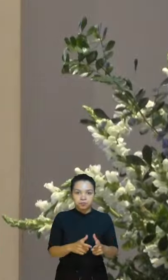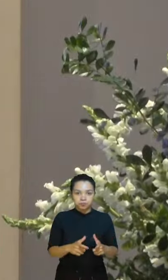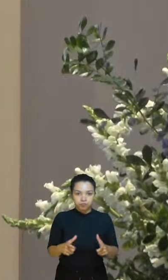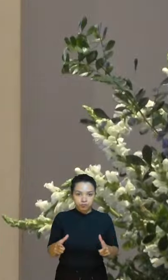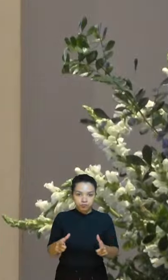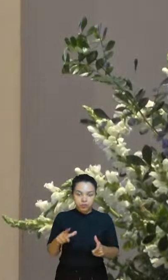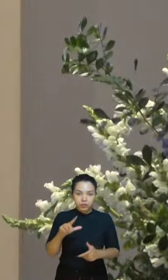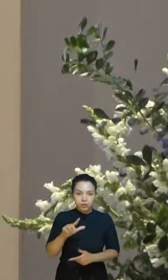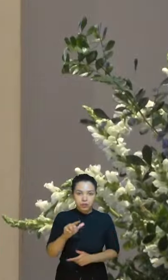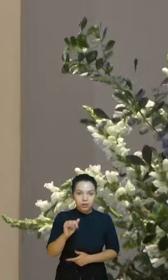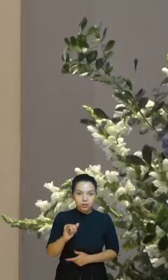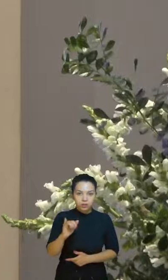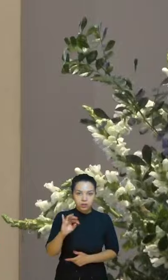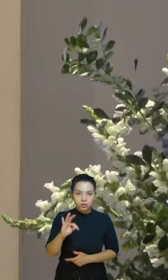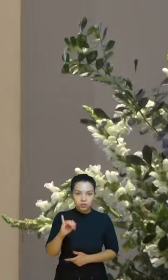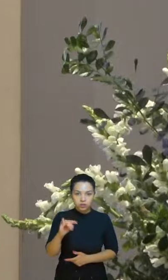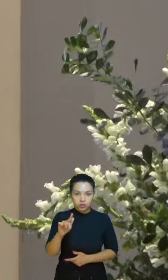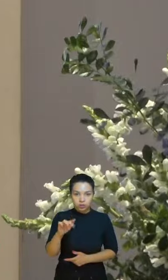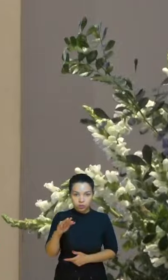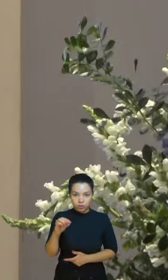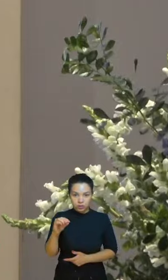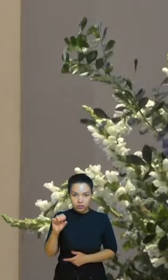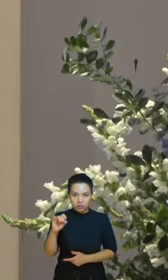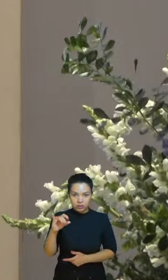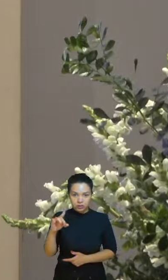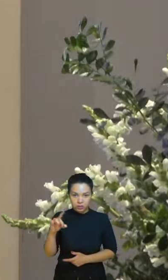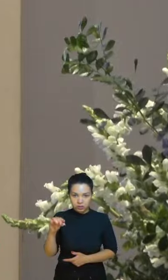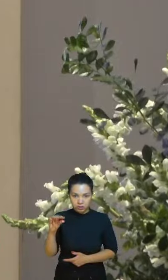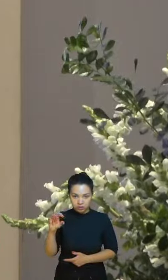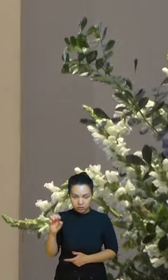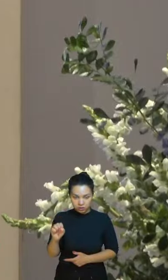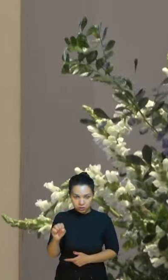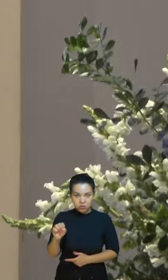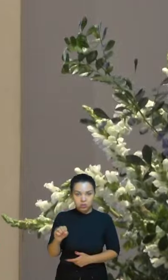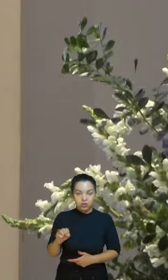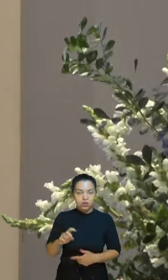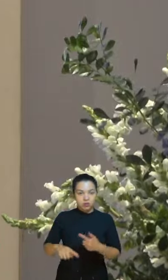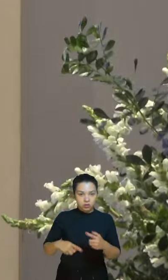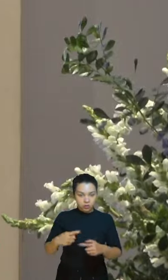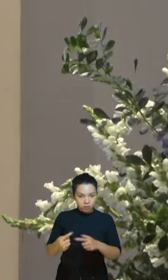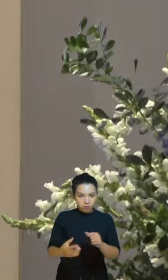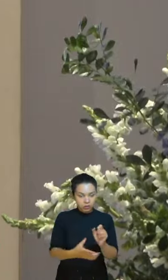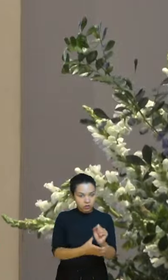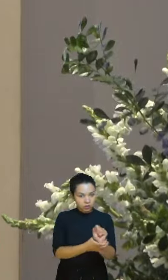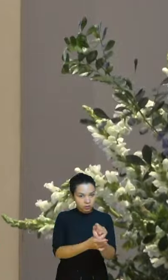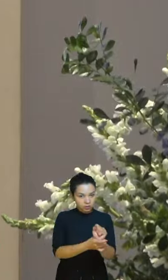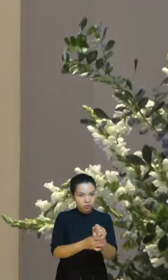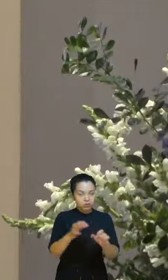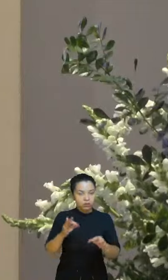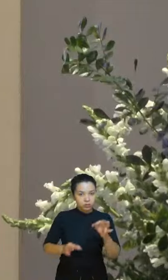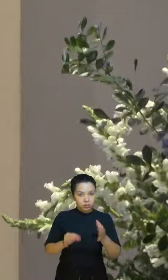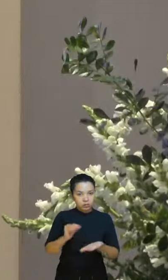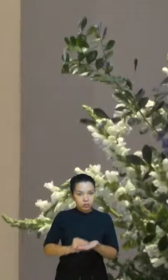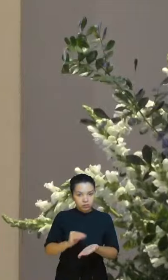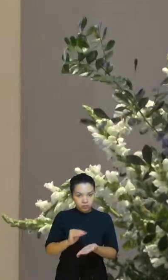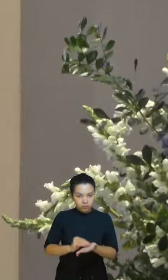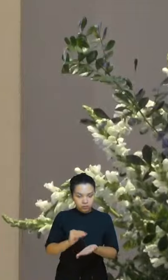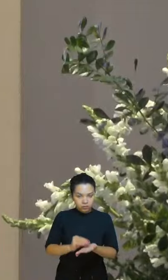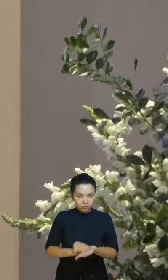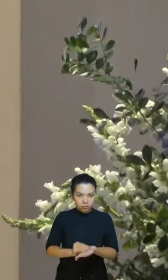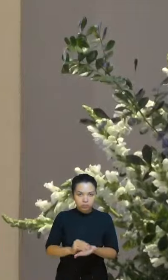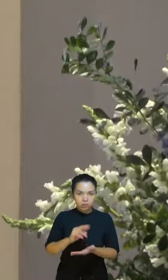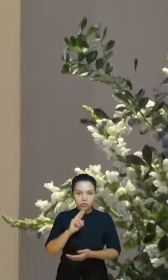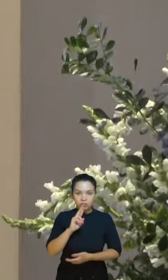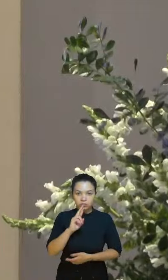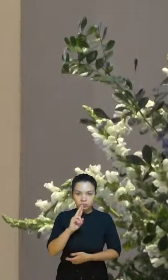litigiosidade que gera insegurança jurídica e gera respostas afirmativas de